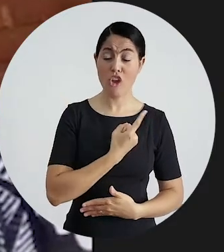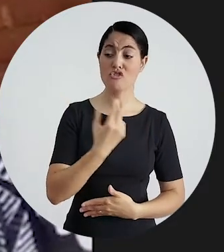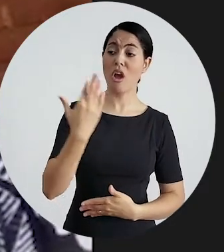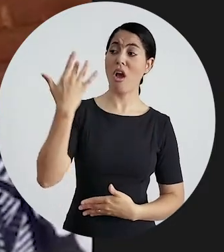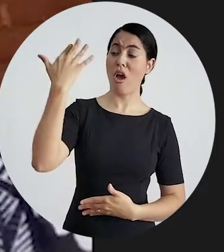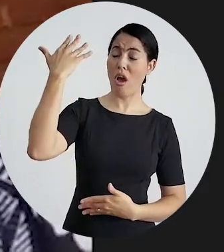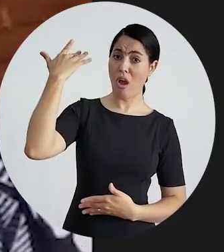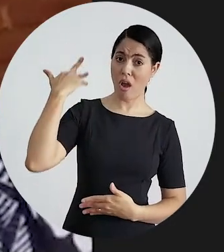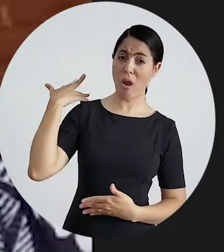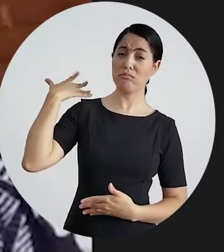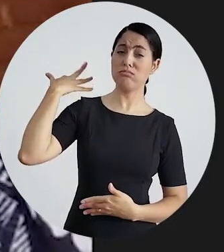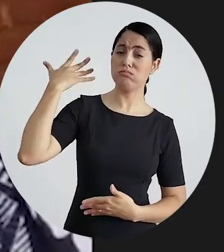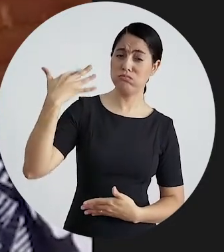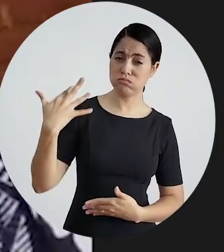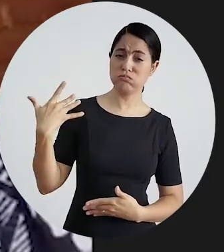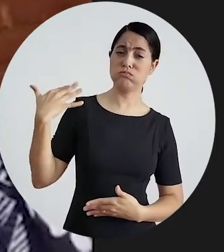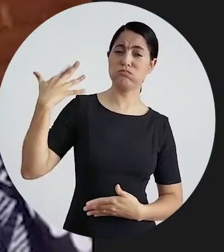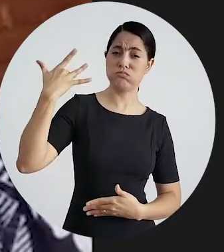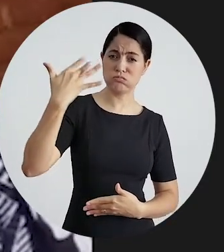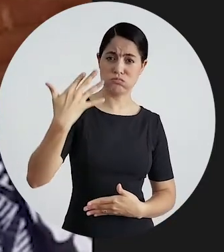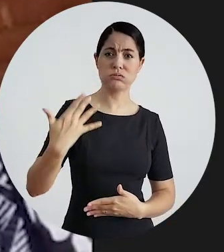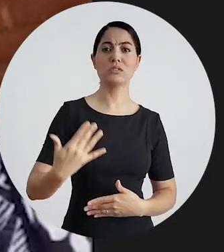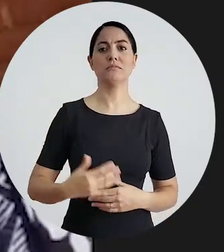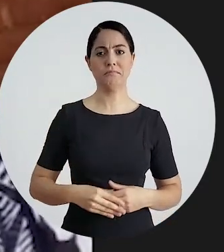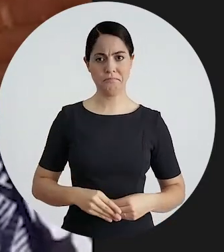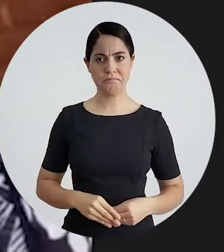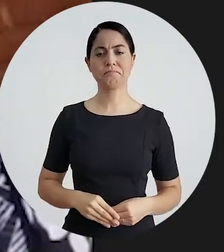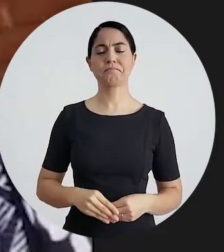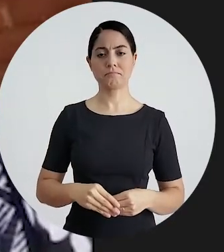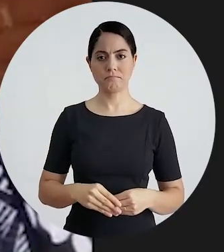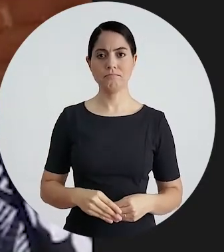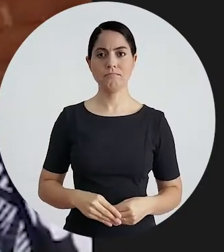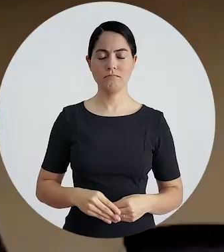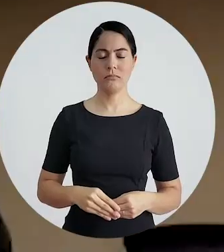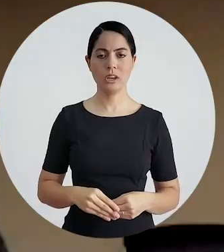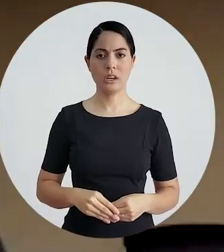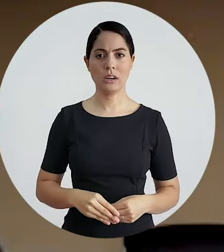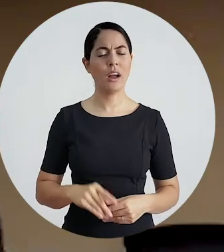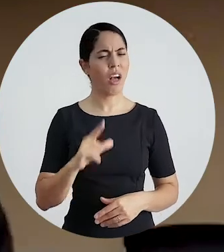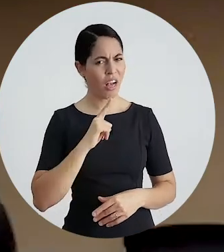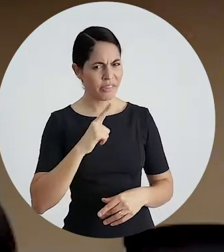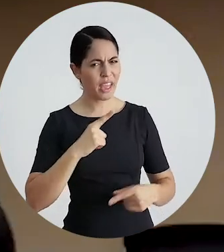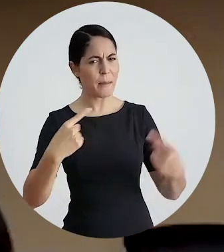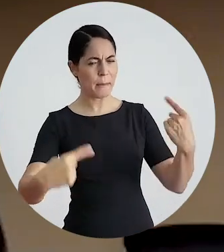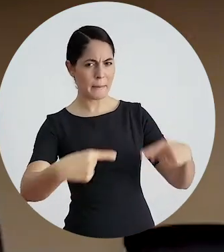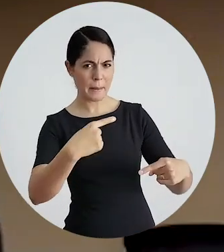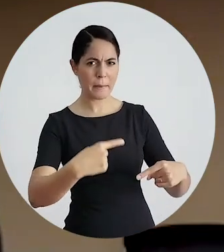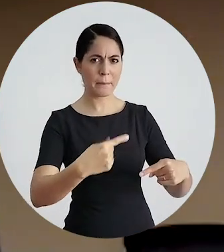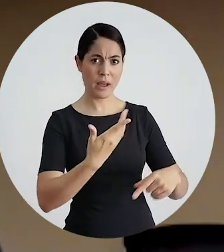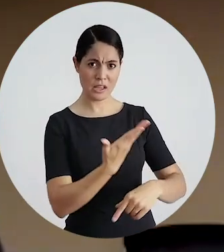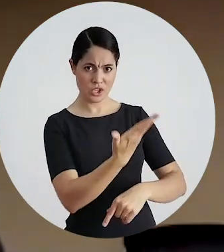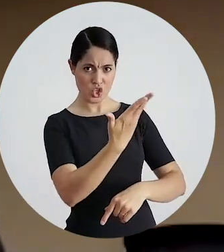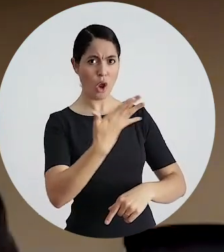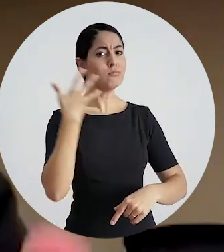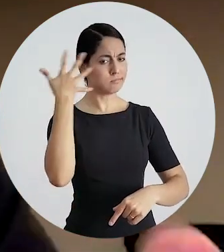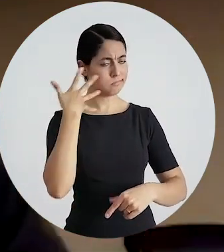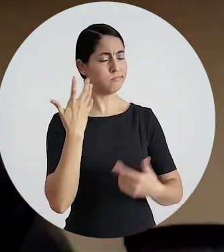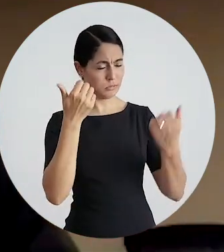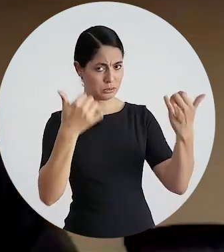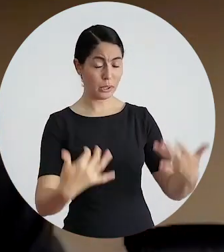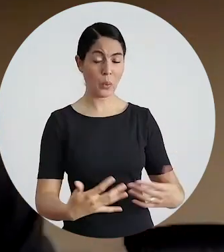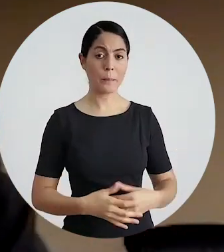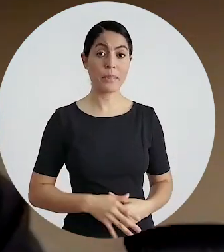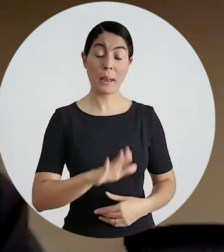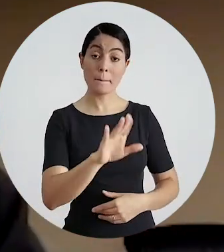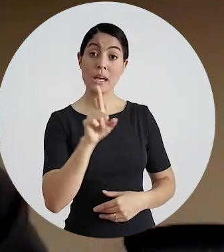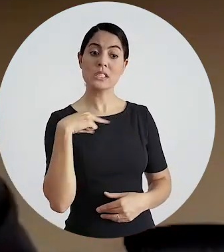que nós já estamos mantendo ao longo dos séculos, né? Muito se discute, e a senhora provou isso para a